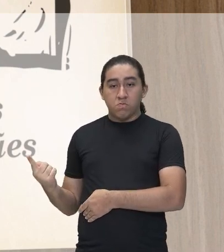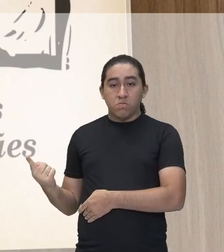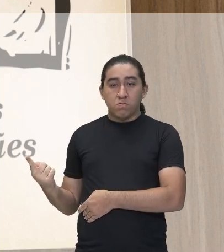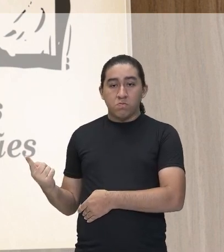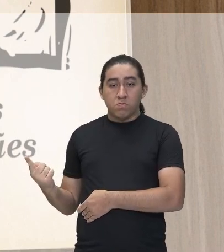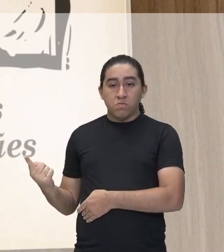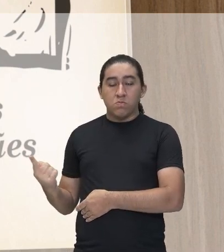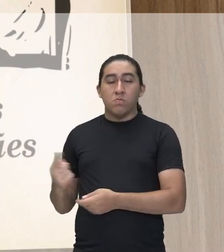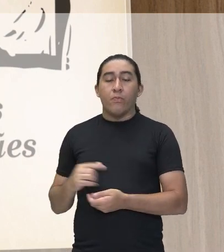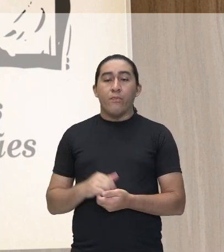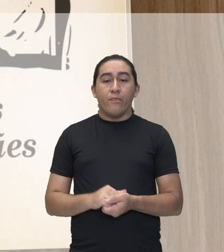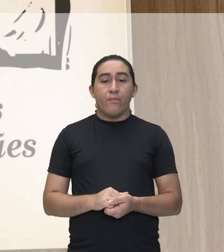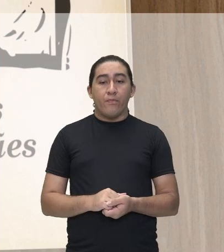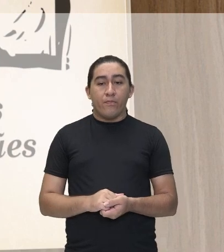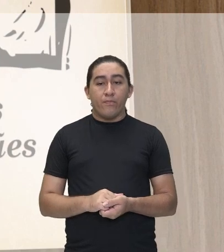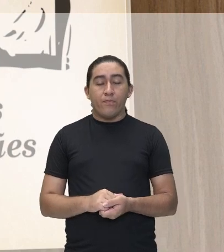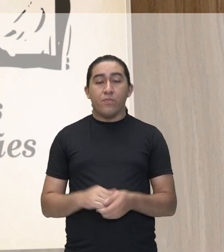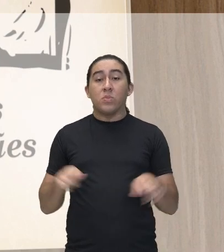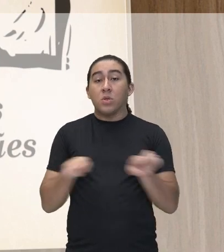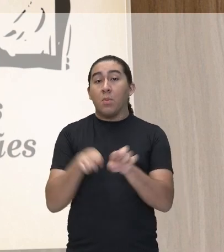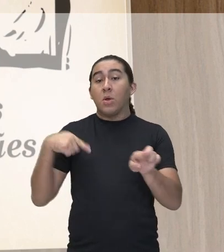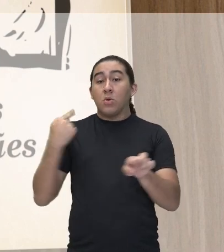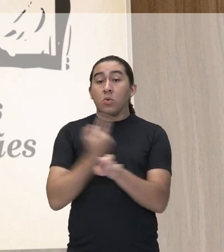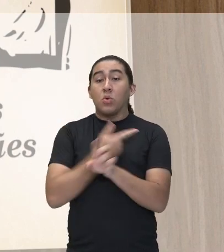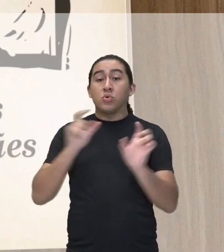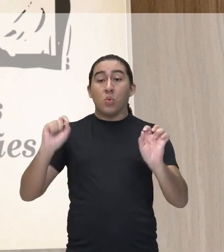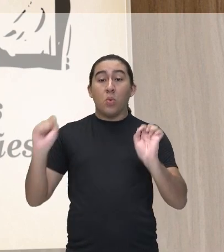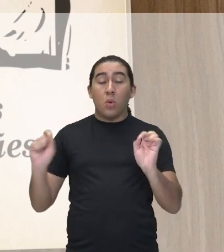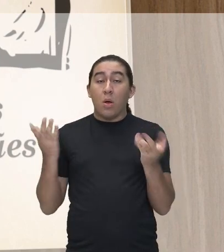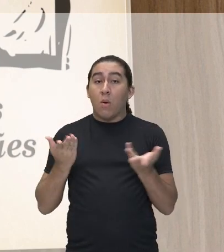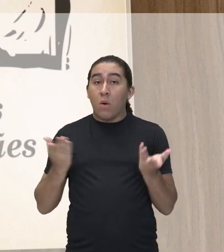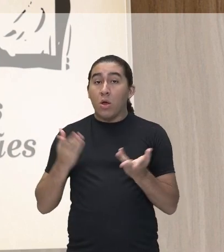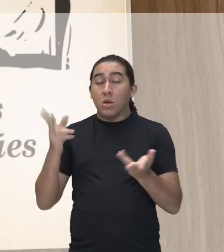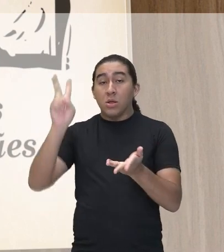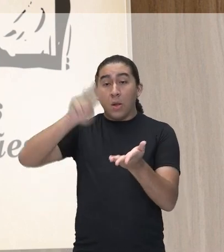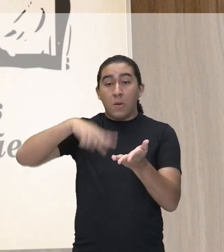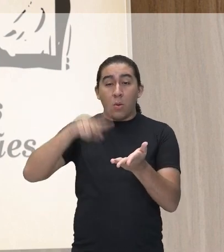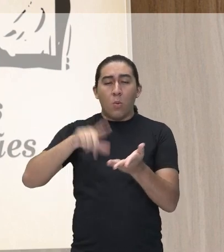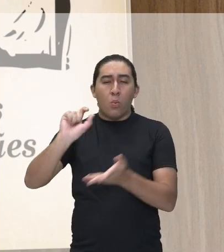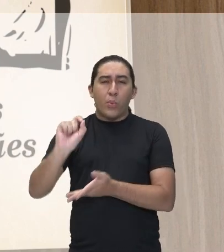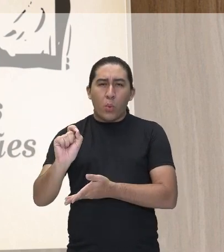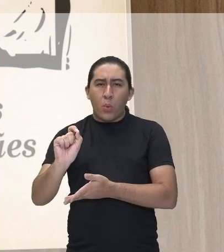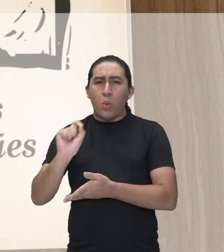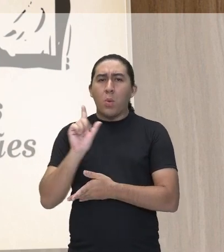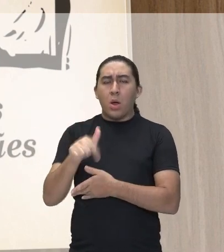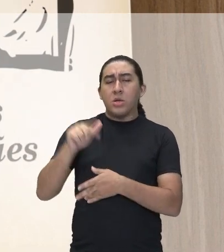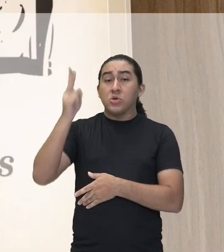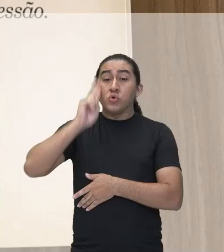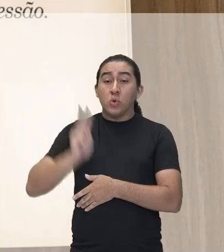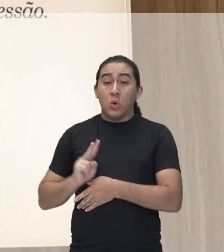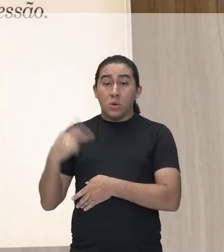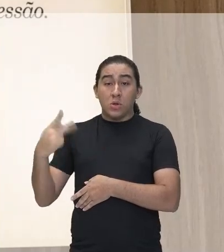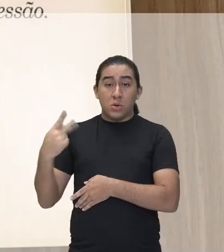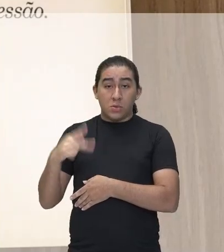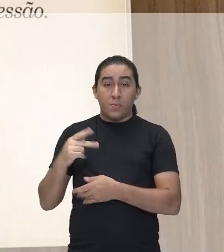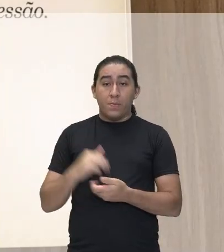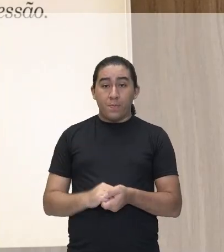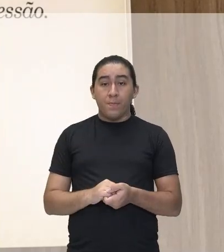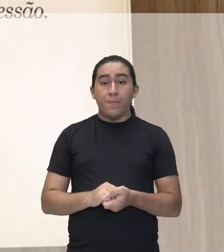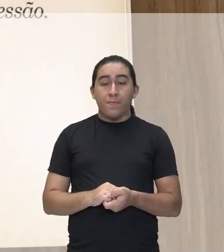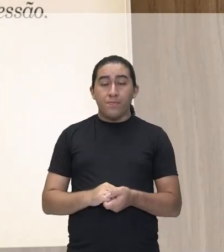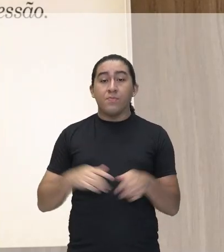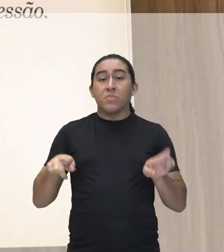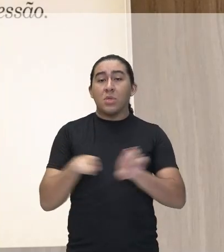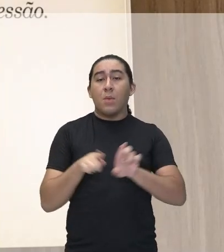e Saudades, né? Então, a gente vai ver aqui um pouco dessa trajetória dele, né? Que